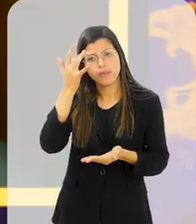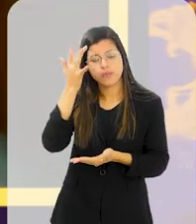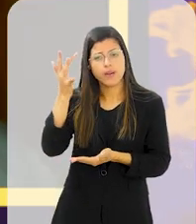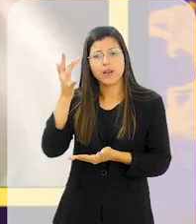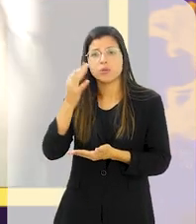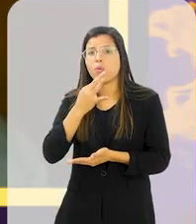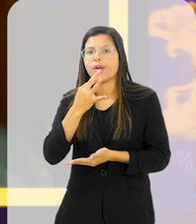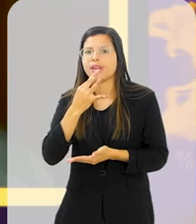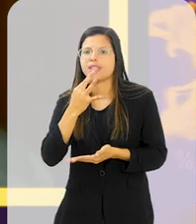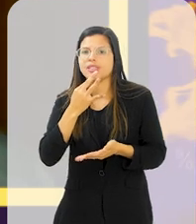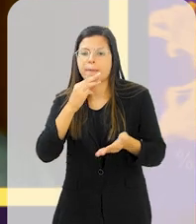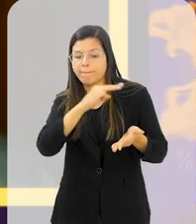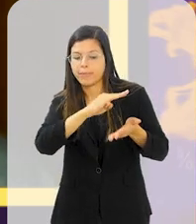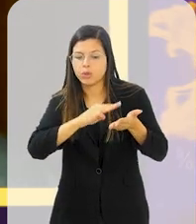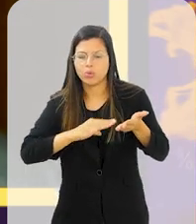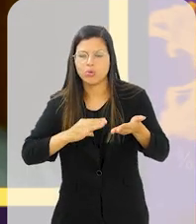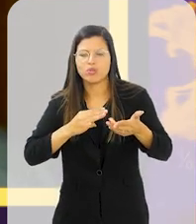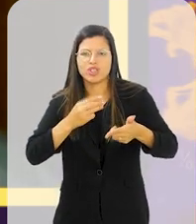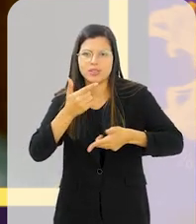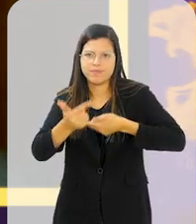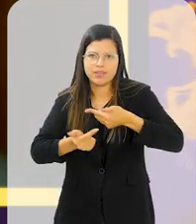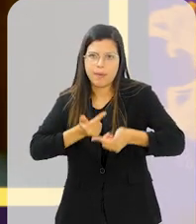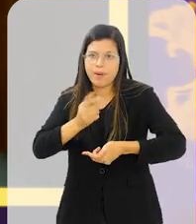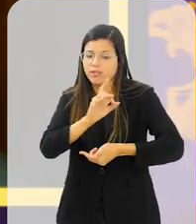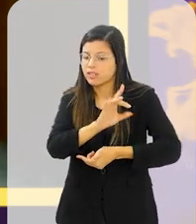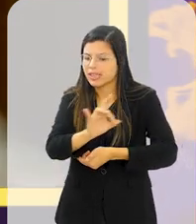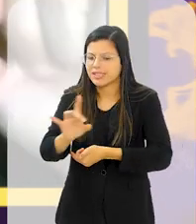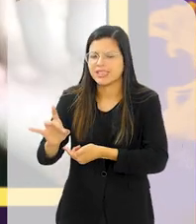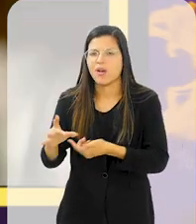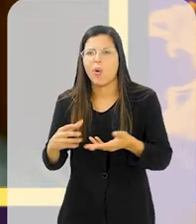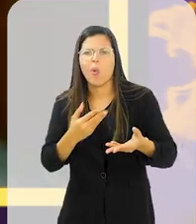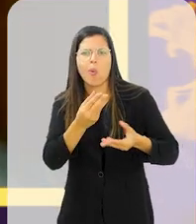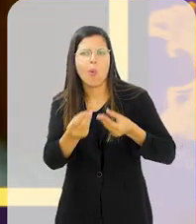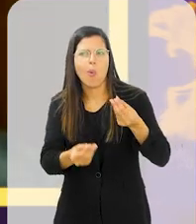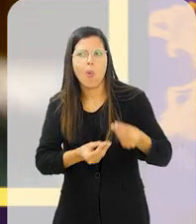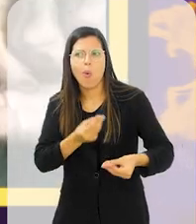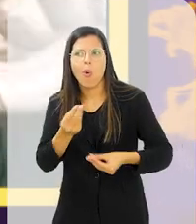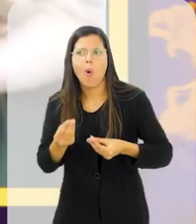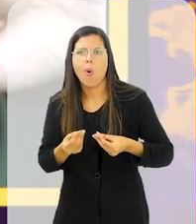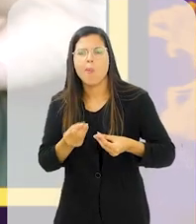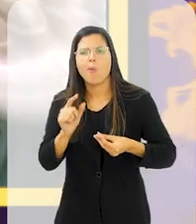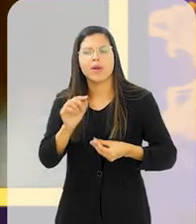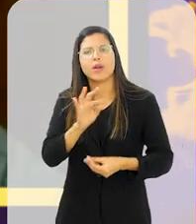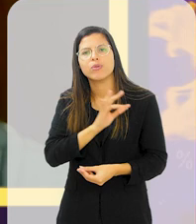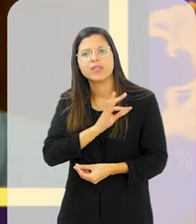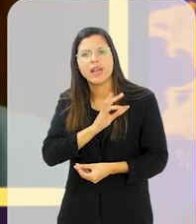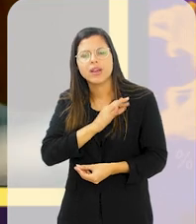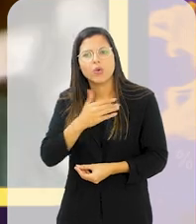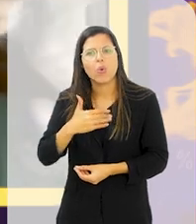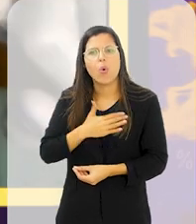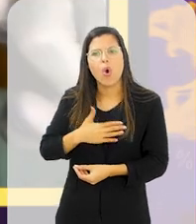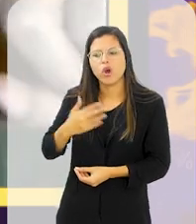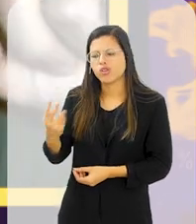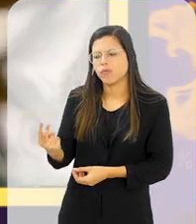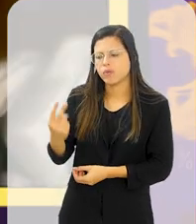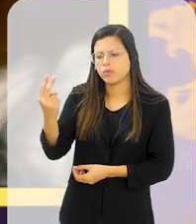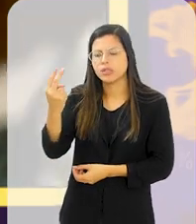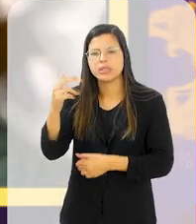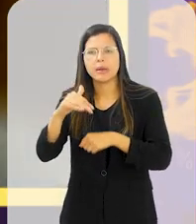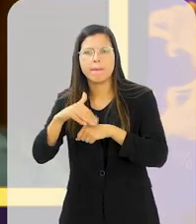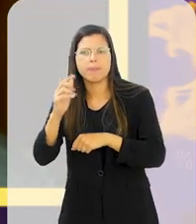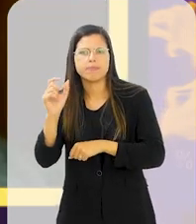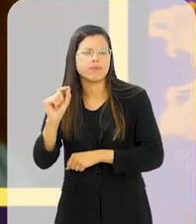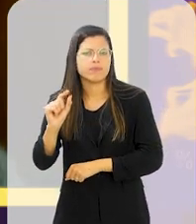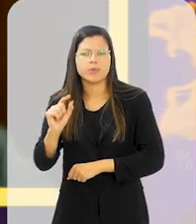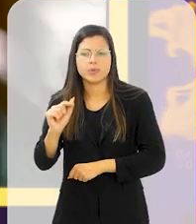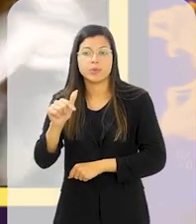você conhecer a metodologia de trabalho de cada um. Como é que é a rotina, o que o técnico valoriza mais, quais são as valências do jogo